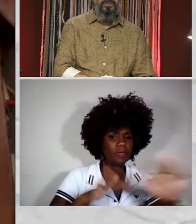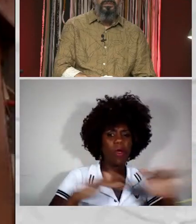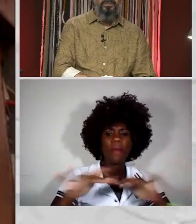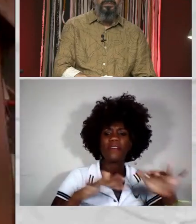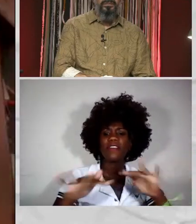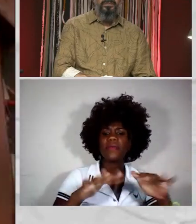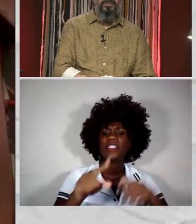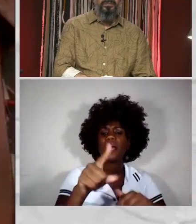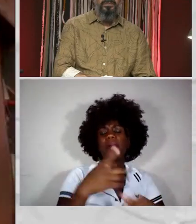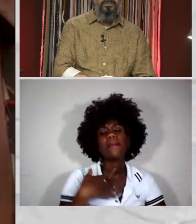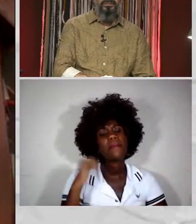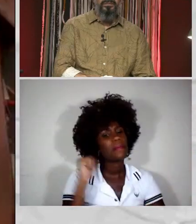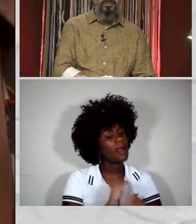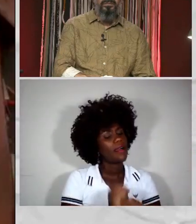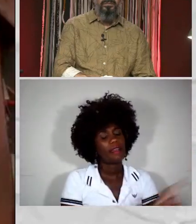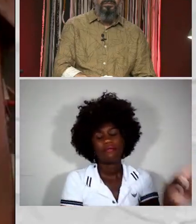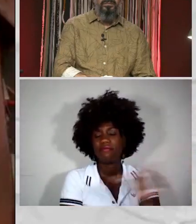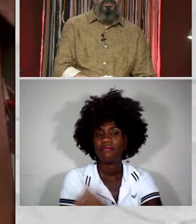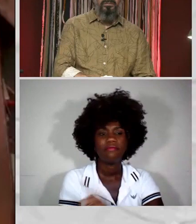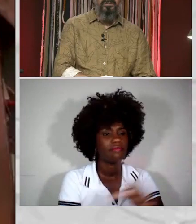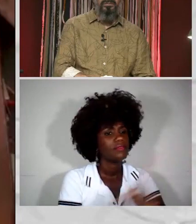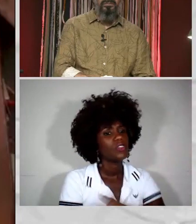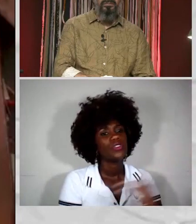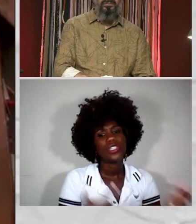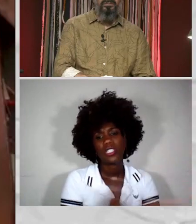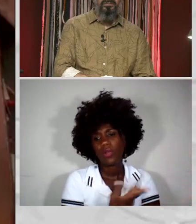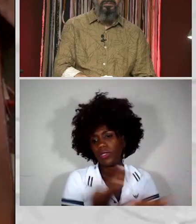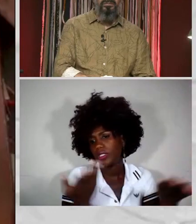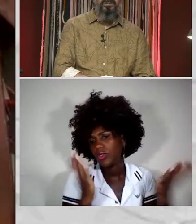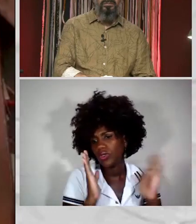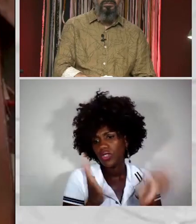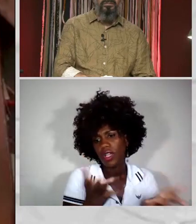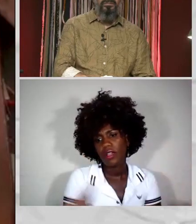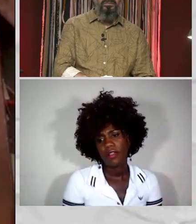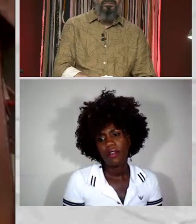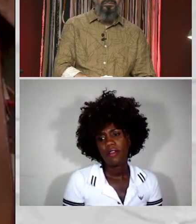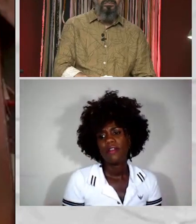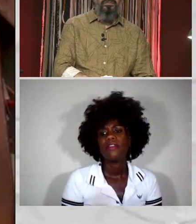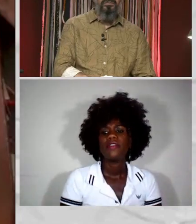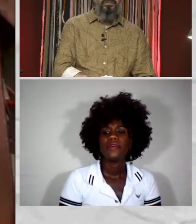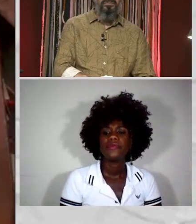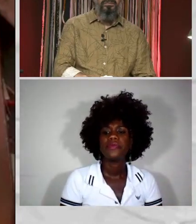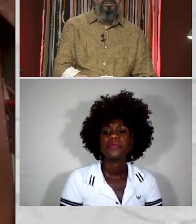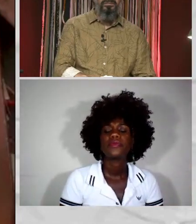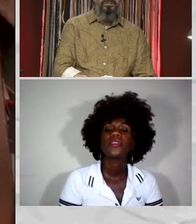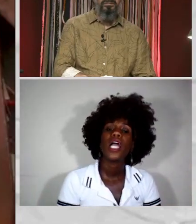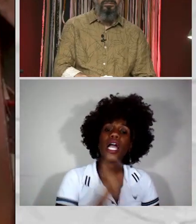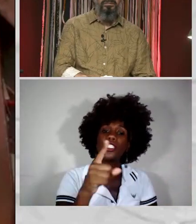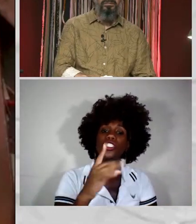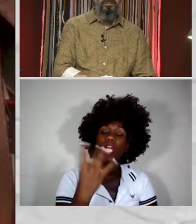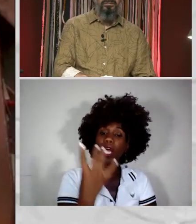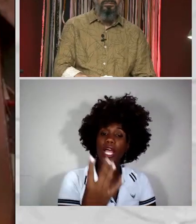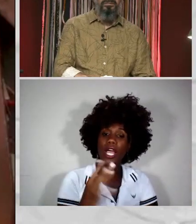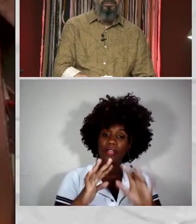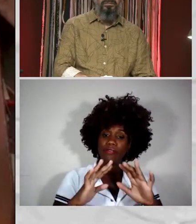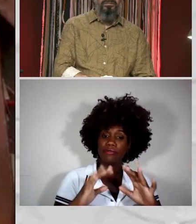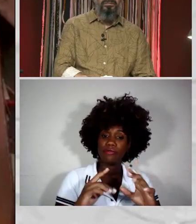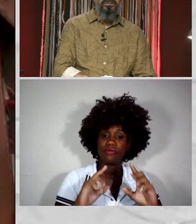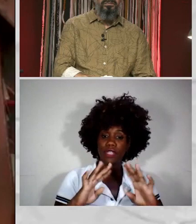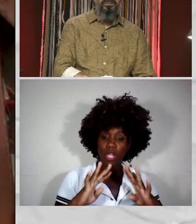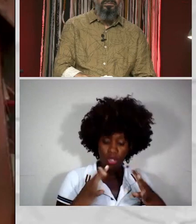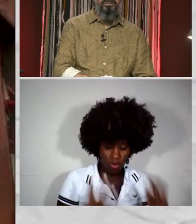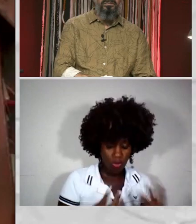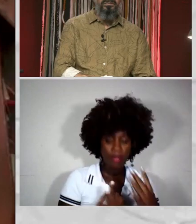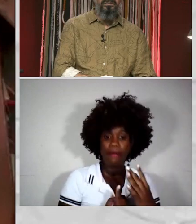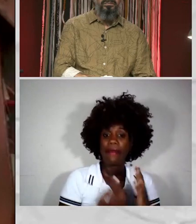as coisas não fiquem paradas muito mais do que estão, né? Estamos em uma quarentena todos isolados, mas a gente não pode deixar de